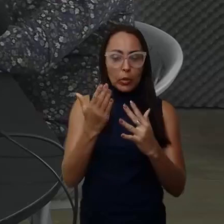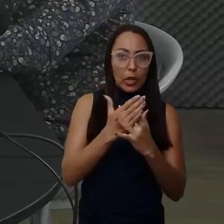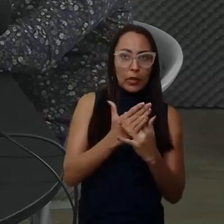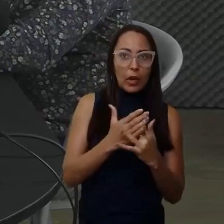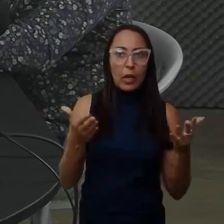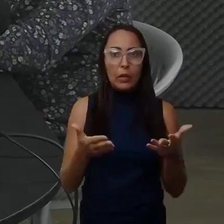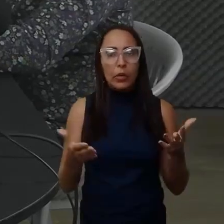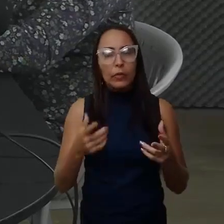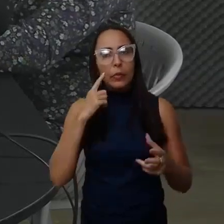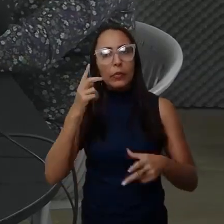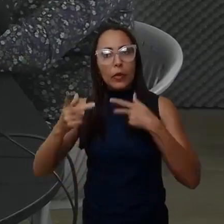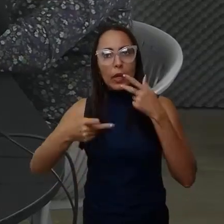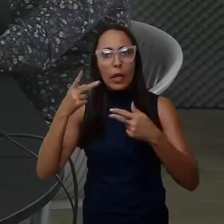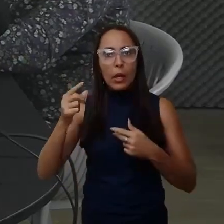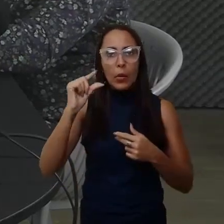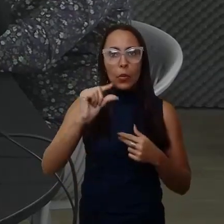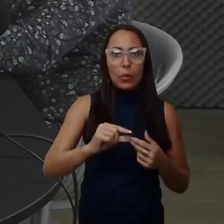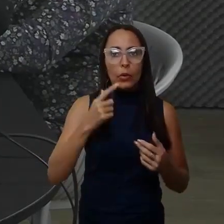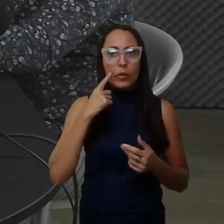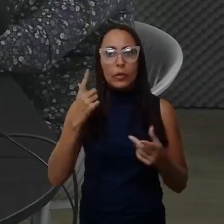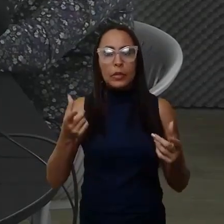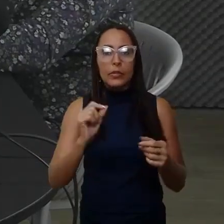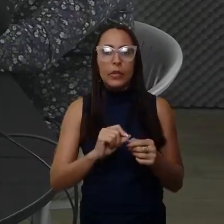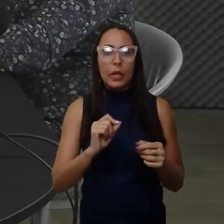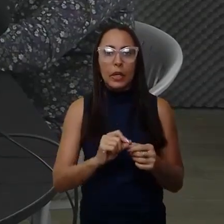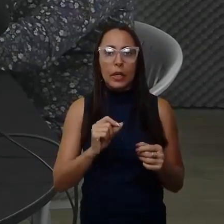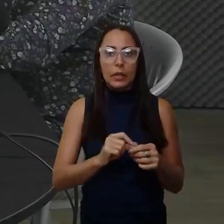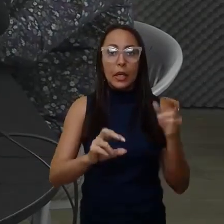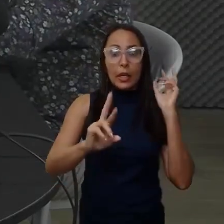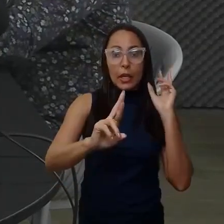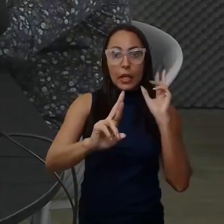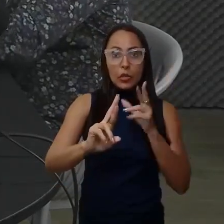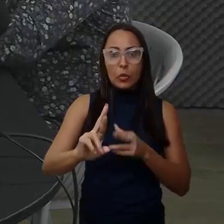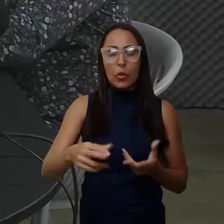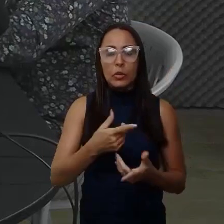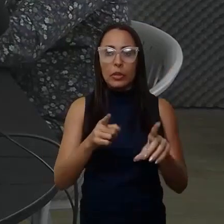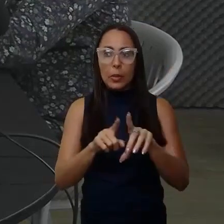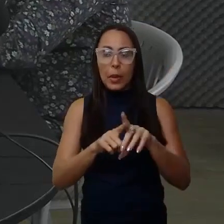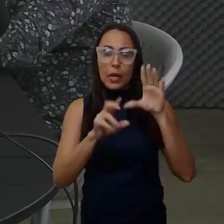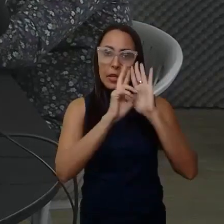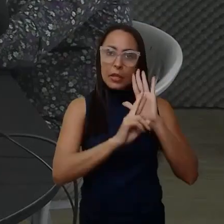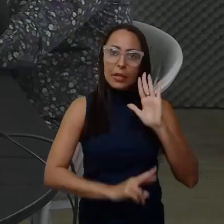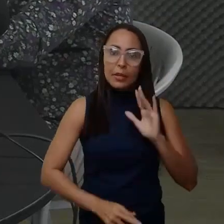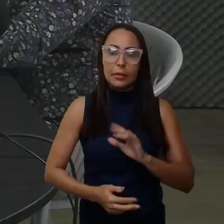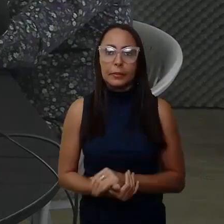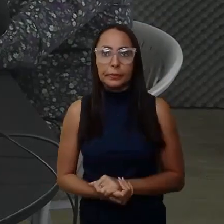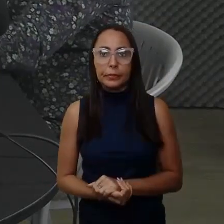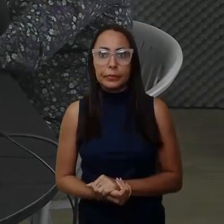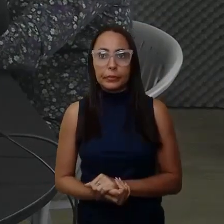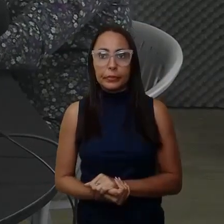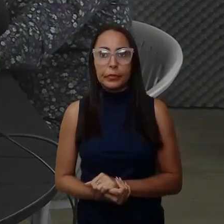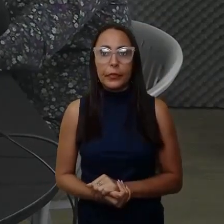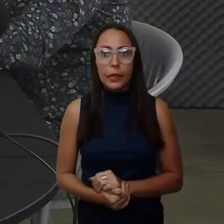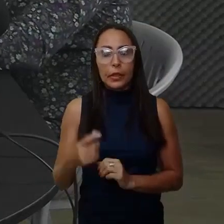eu quero escutar um pouco sobre essa Oba! formação que você faz, dessa que mais me resposta do interessa. público, e de Dani essa resposta também